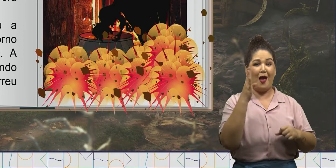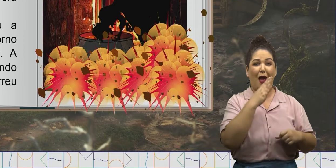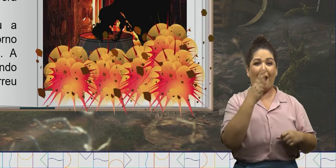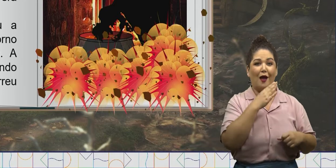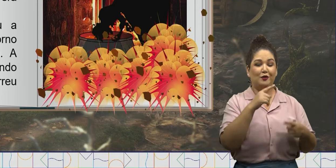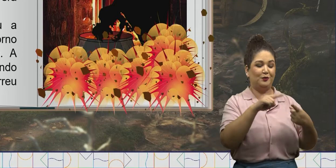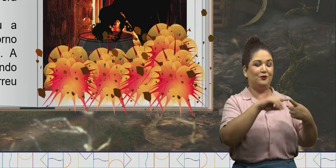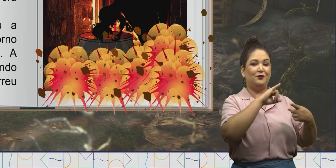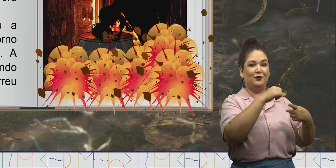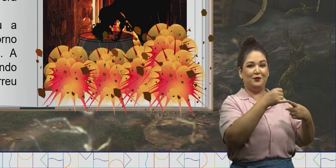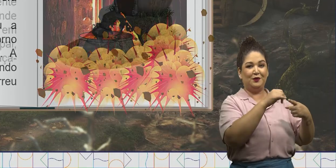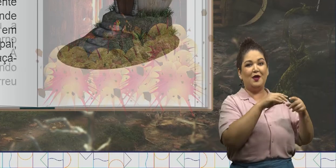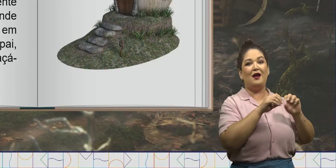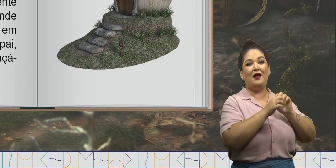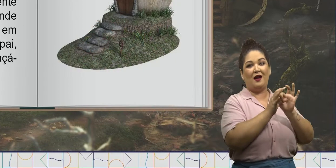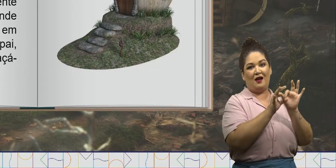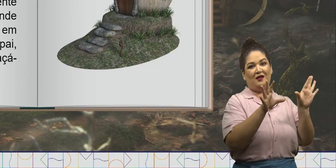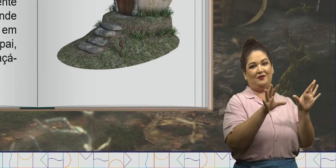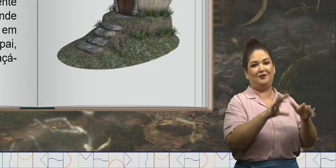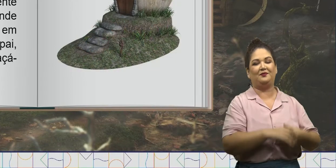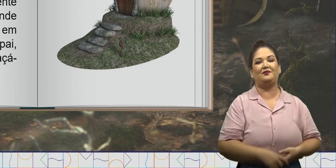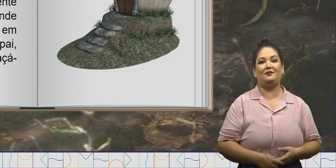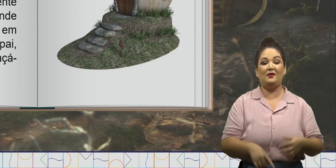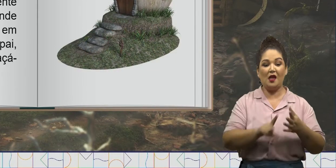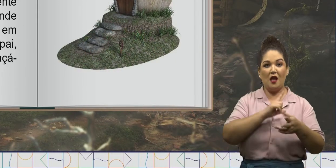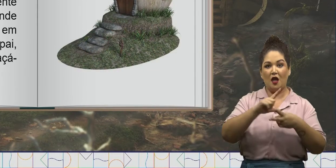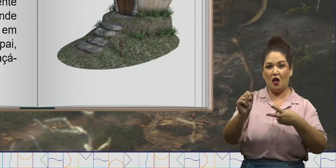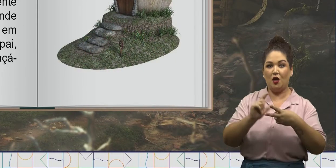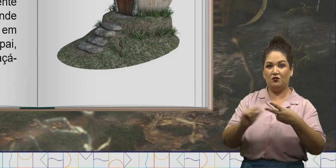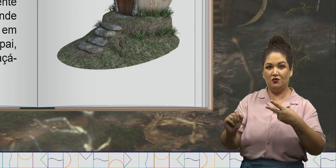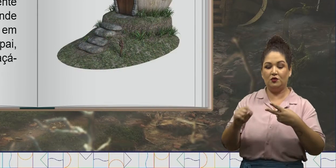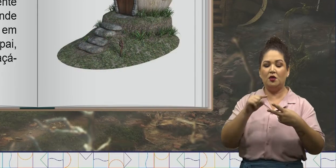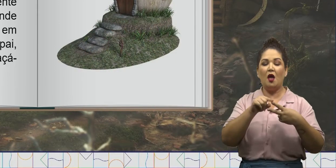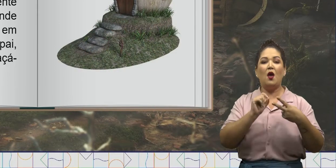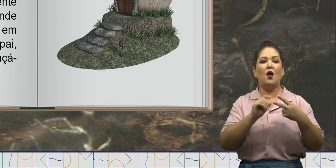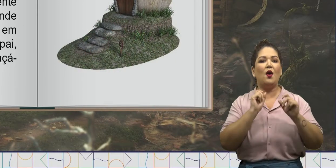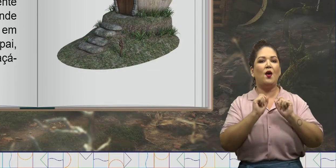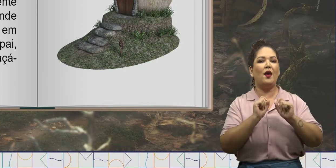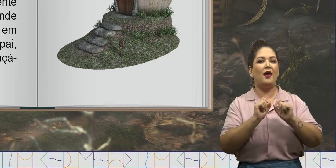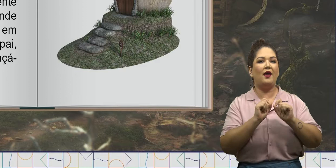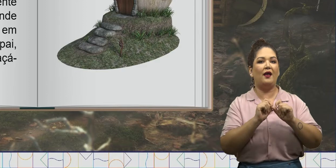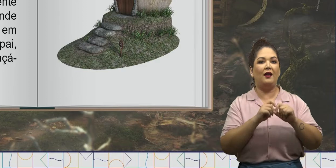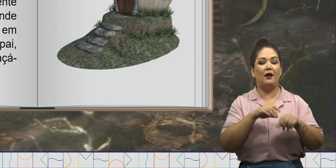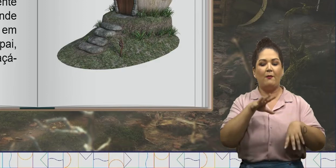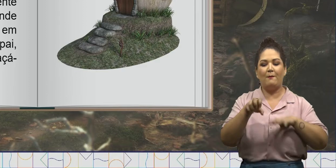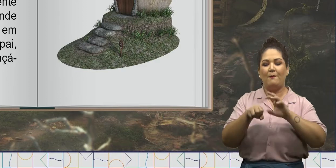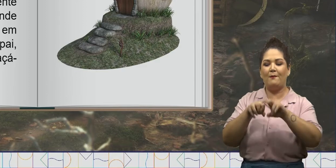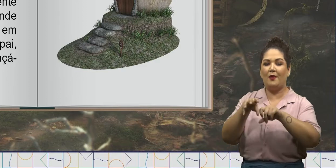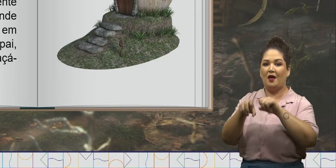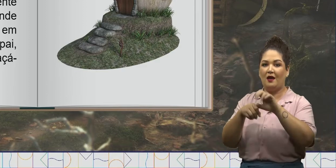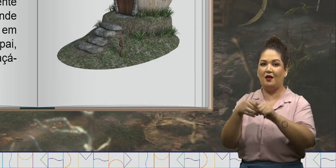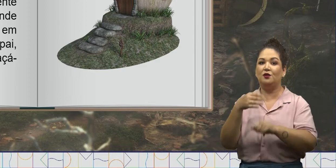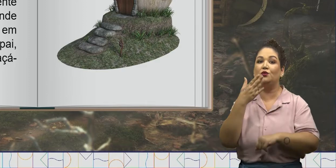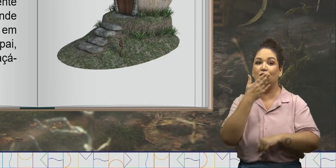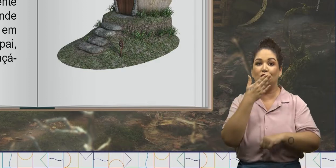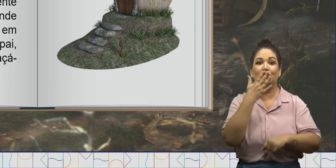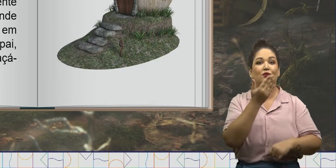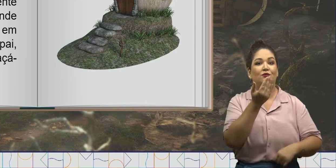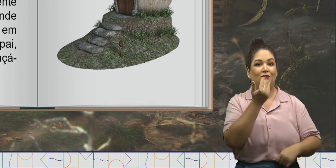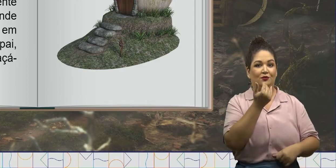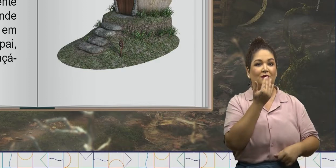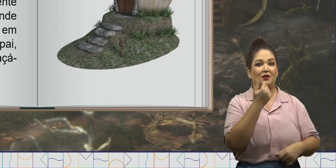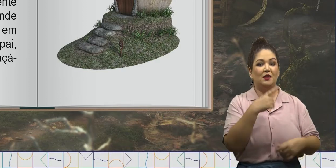para libertar o irmão. Antes de fugir, os dois pegaram algumas guloseimas